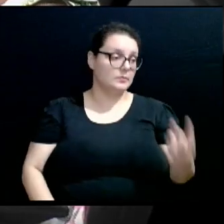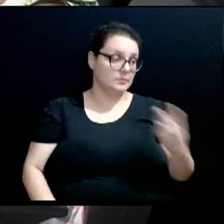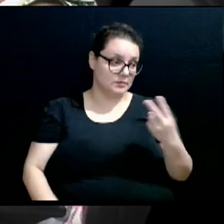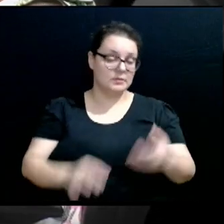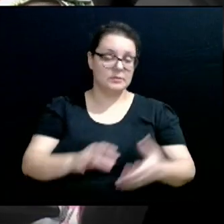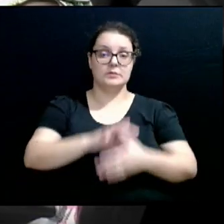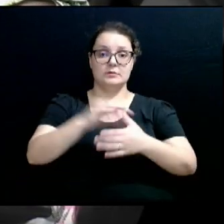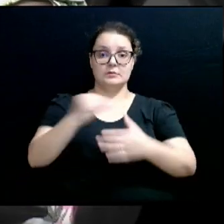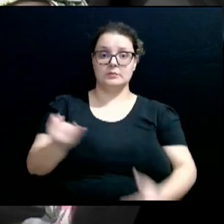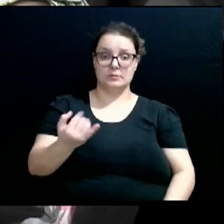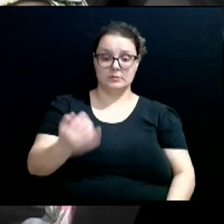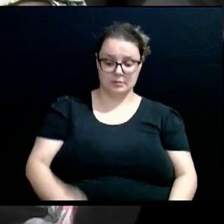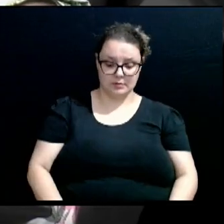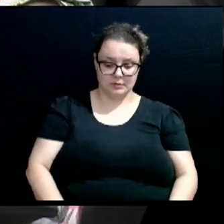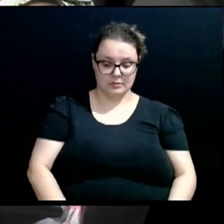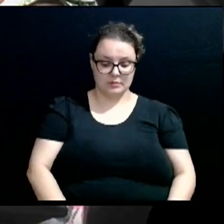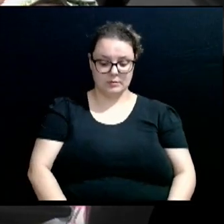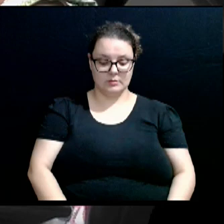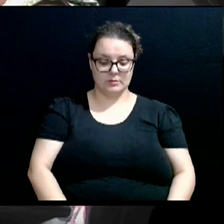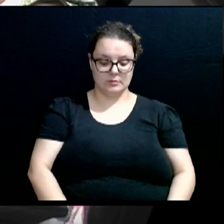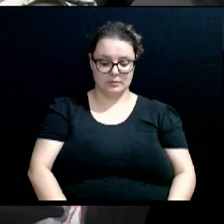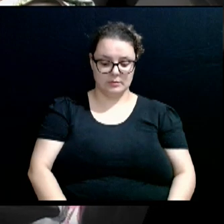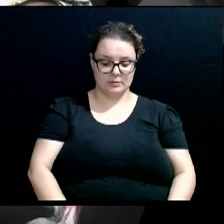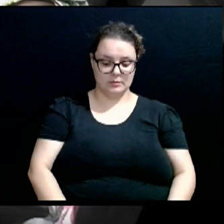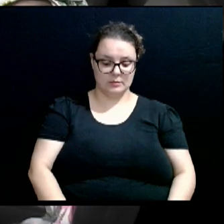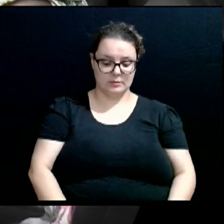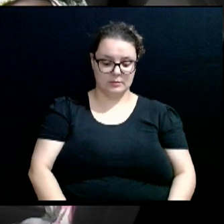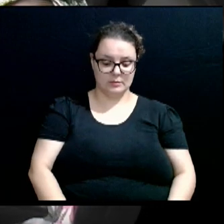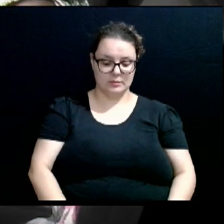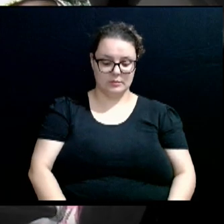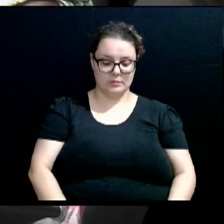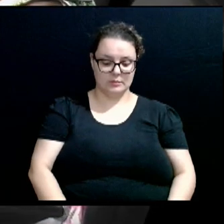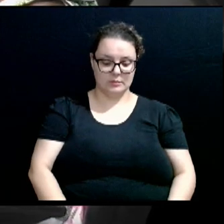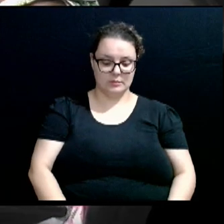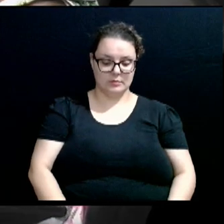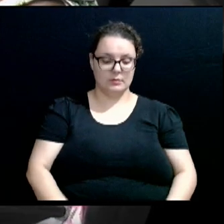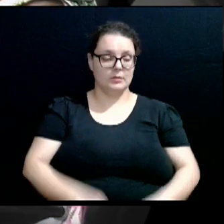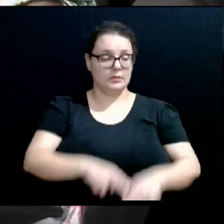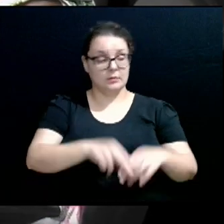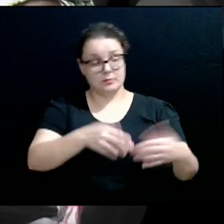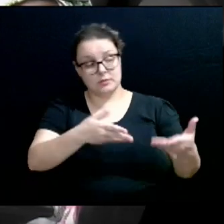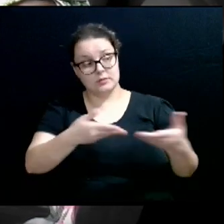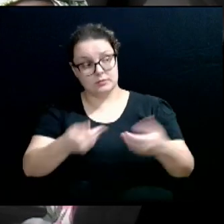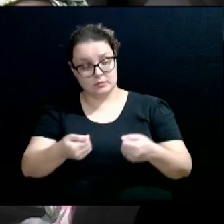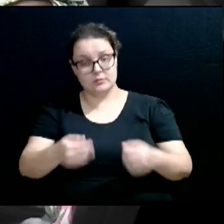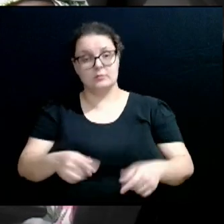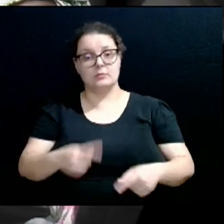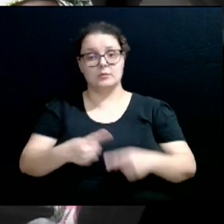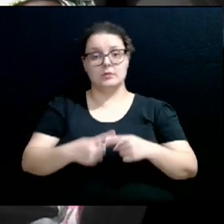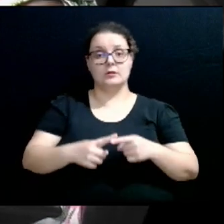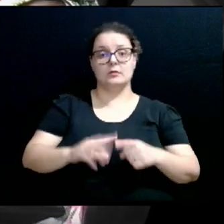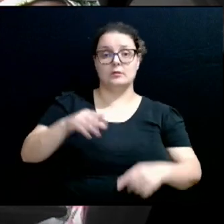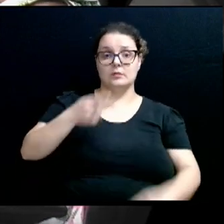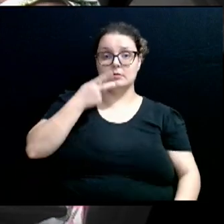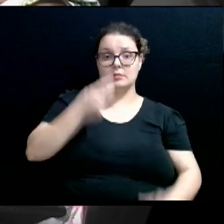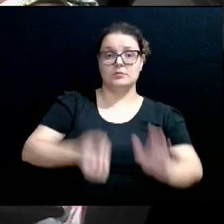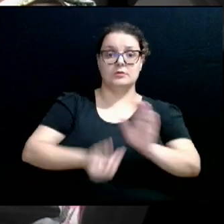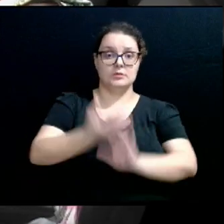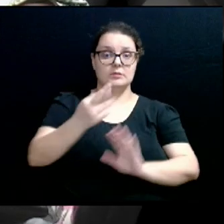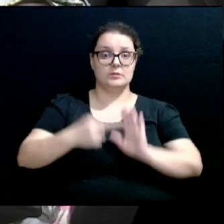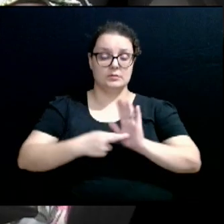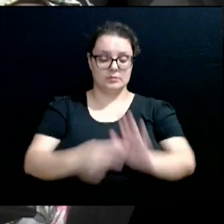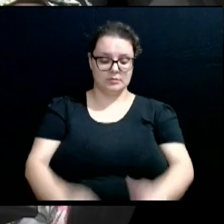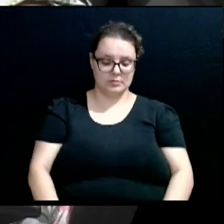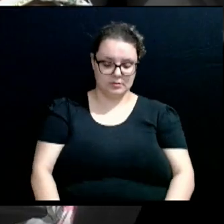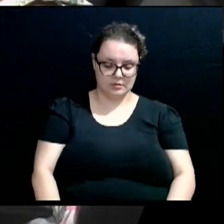que vocês estão aqui, que vocês foram convidadas, né? Porque quando a gente fala de criação de referências, a gente está falando